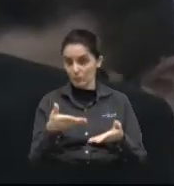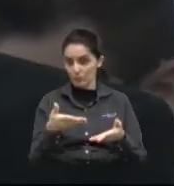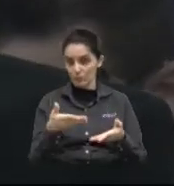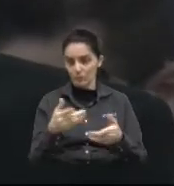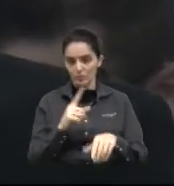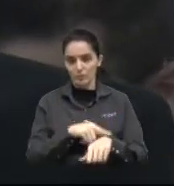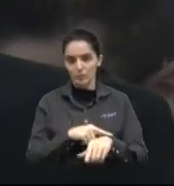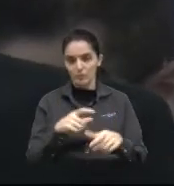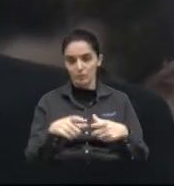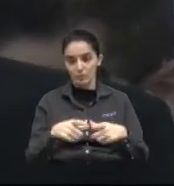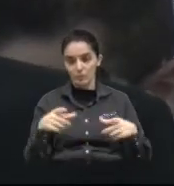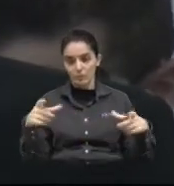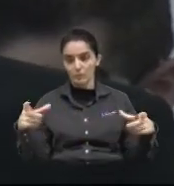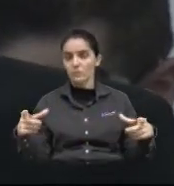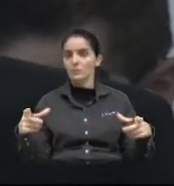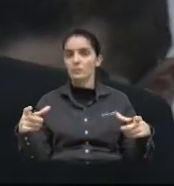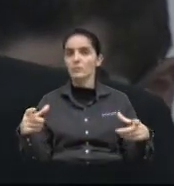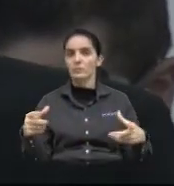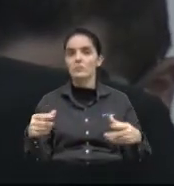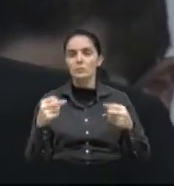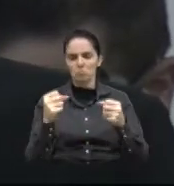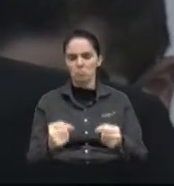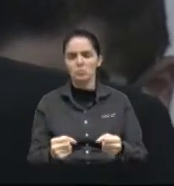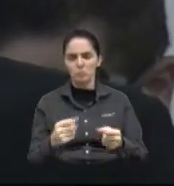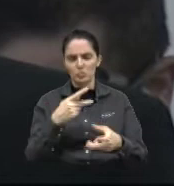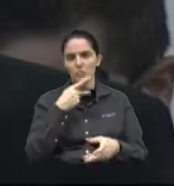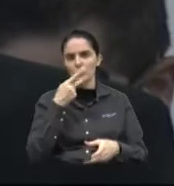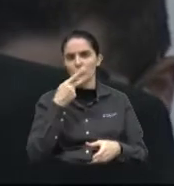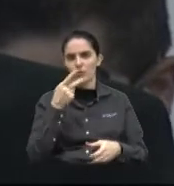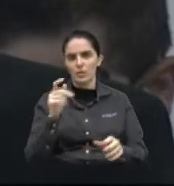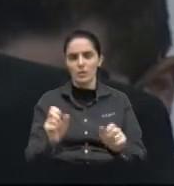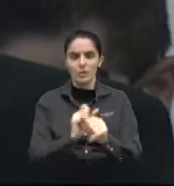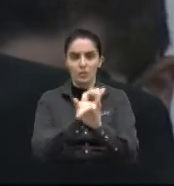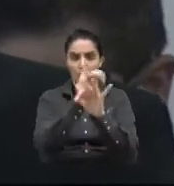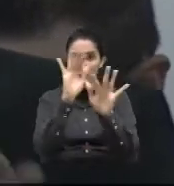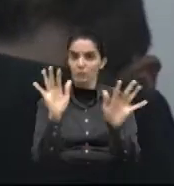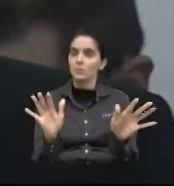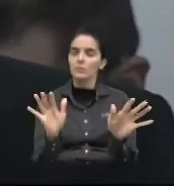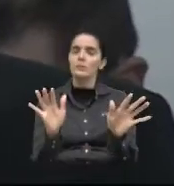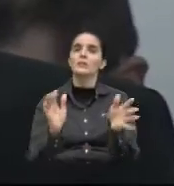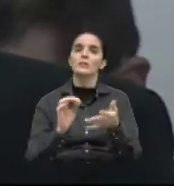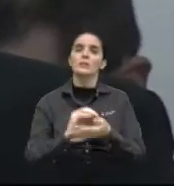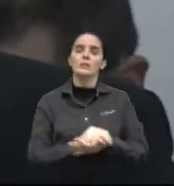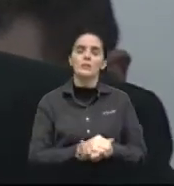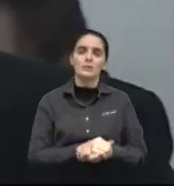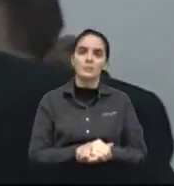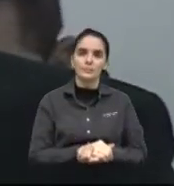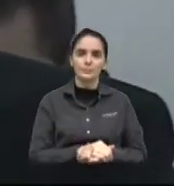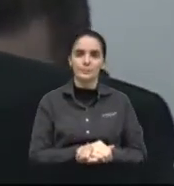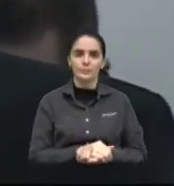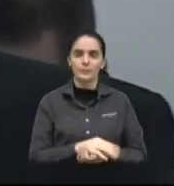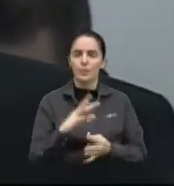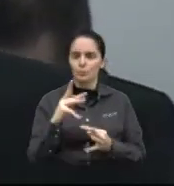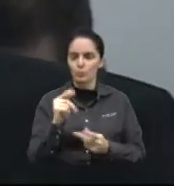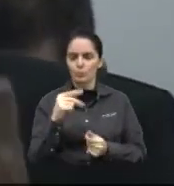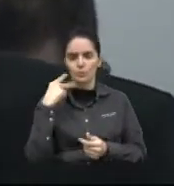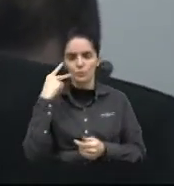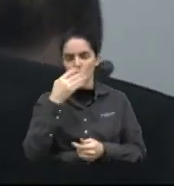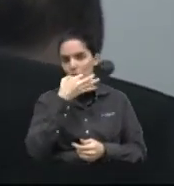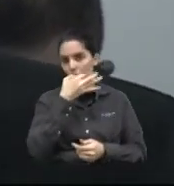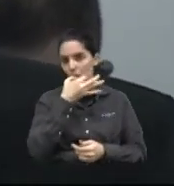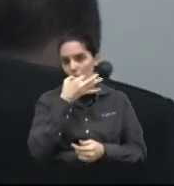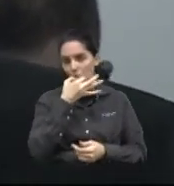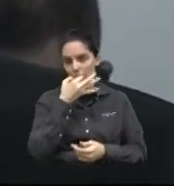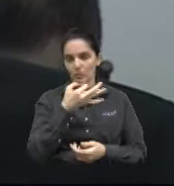mudanças a oratória poderá ser possível e eté todos os vereadores poderão expressar suas opiniões